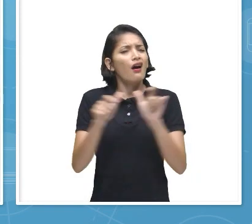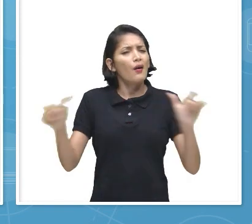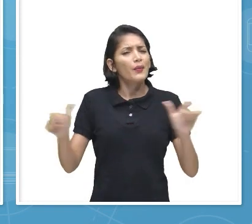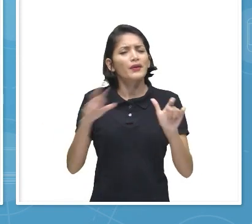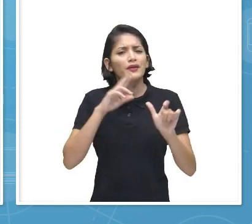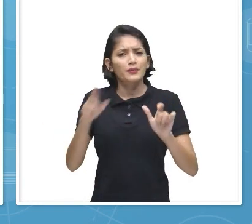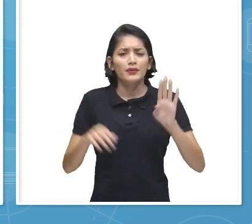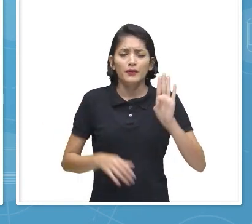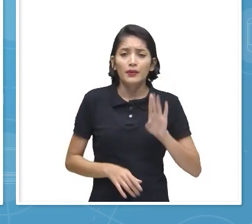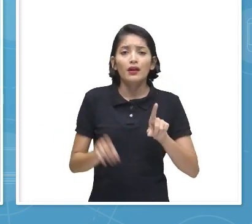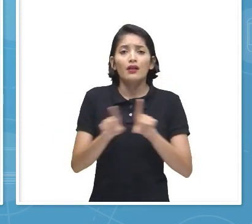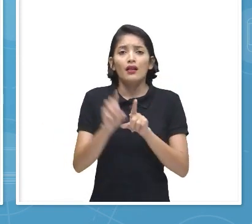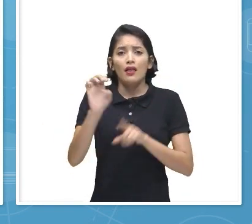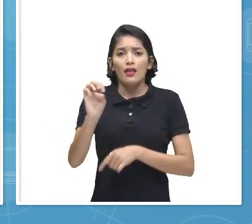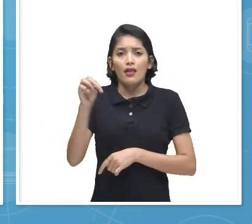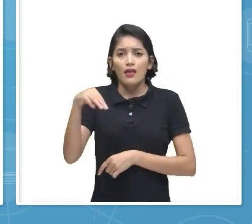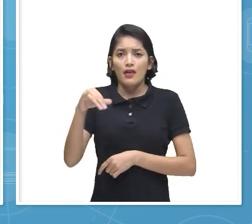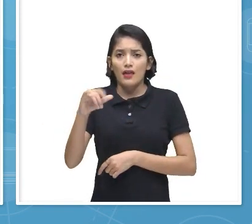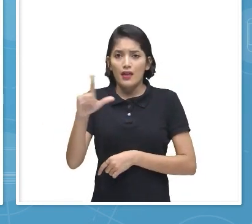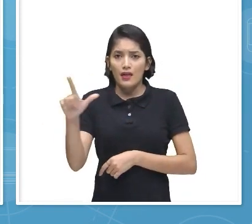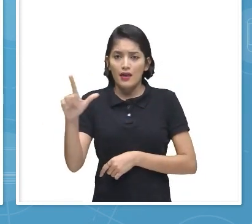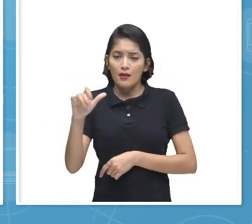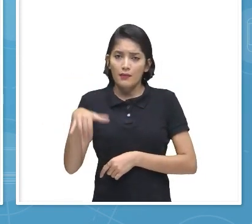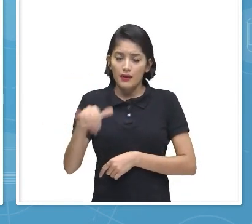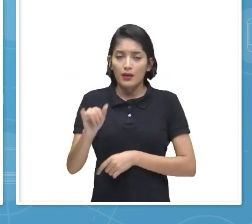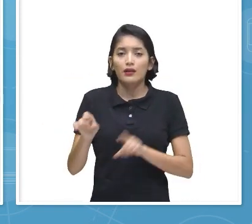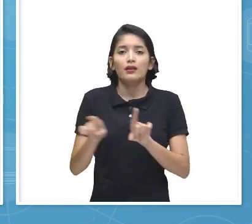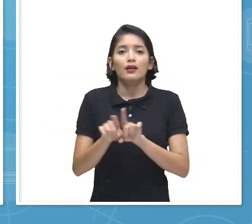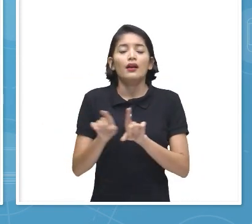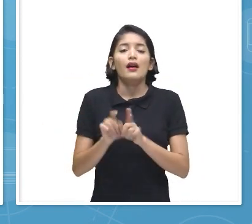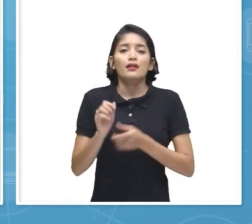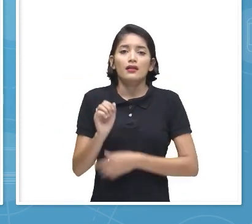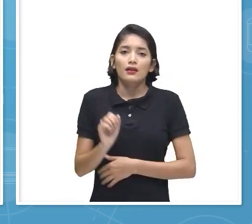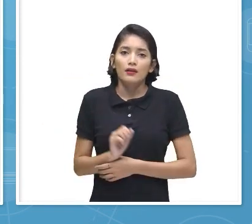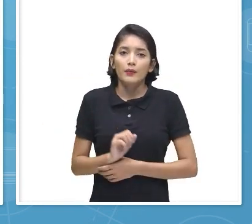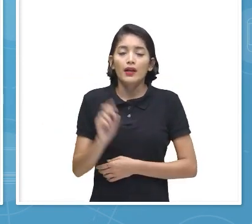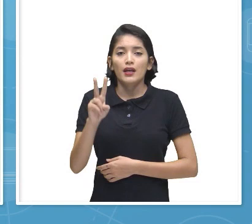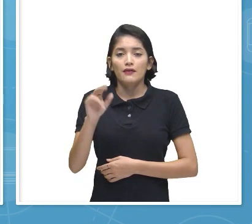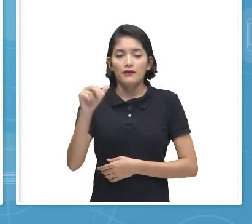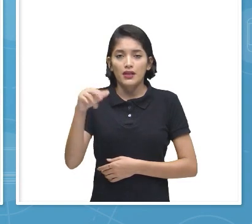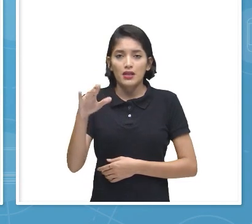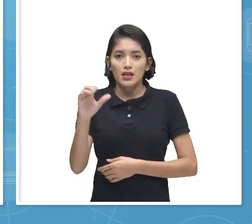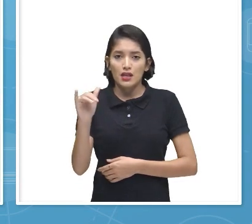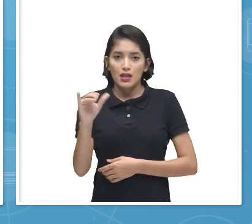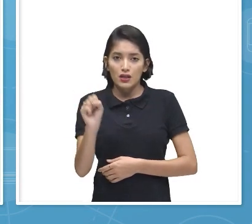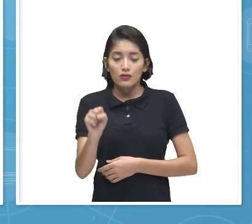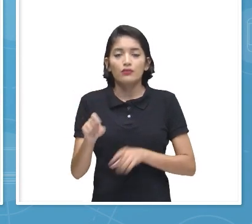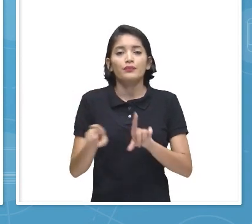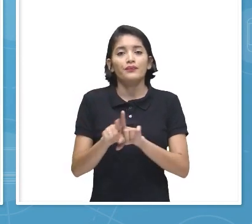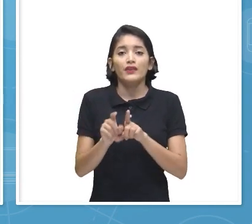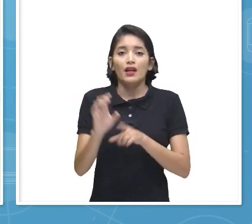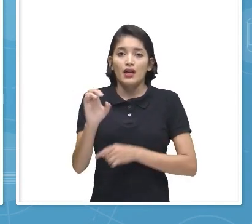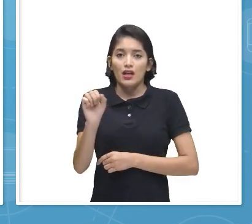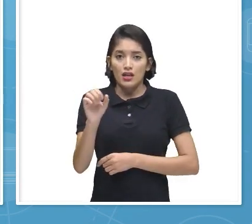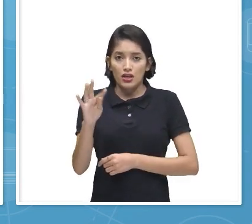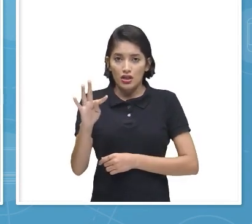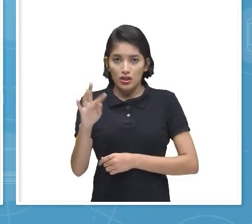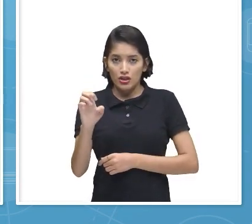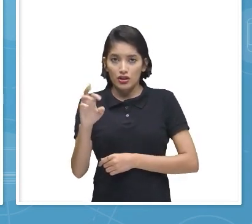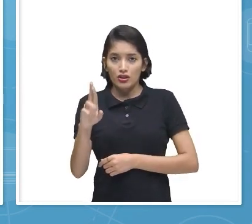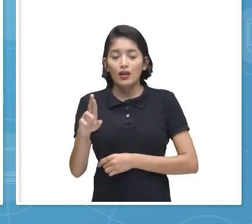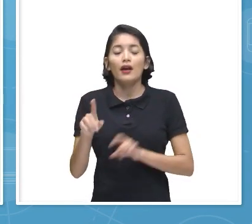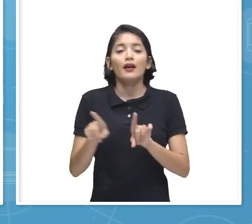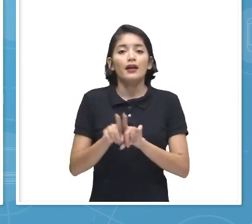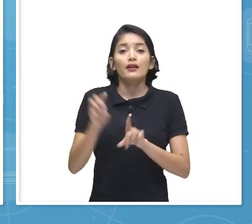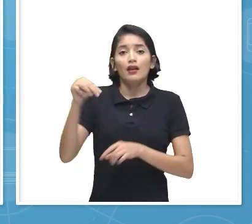mundo. A Emily, o Donair novamente, o Guilherme, o Vinícius, a Esther, a Maria Eduarda. E